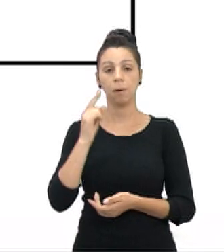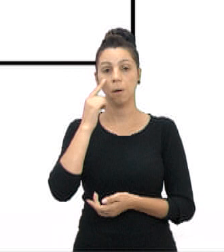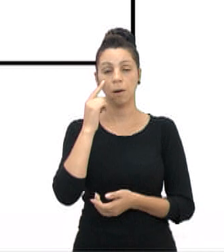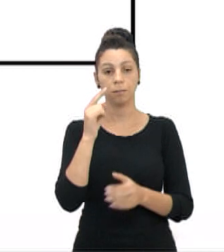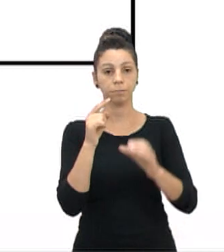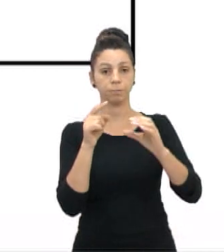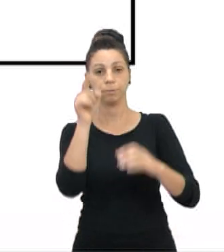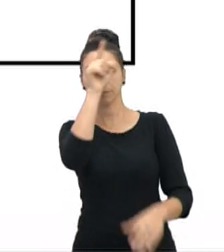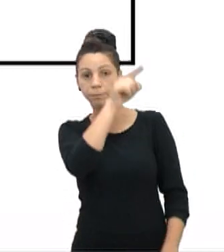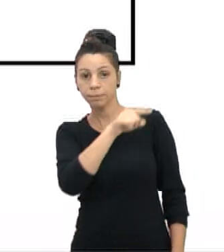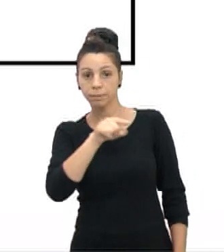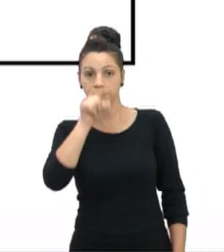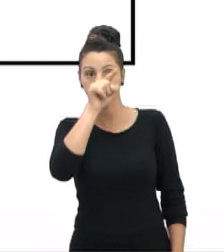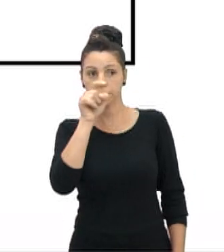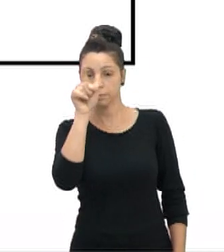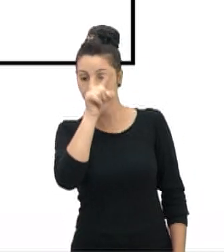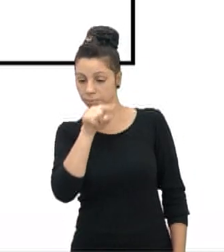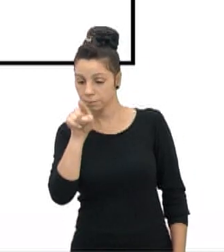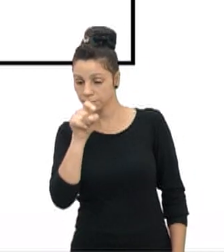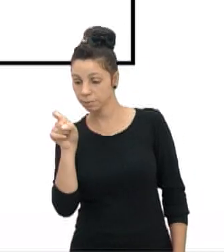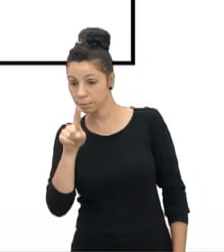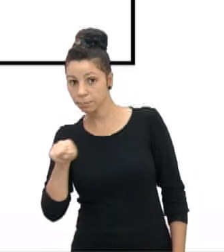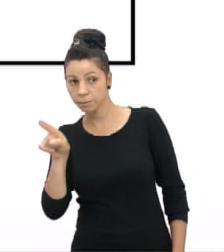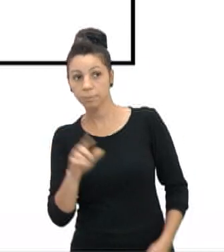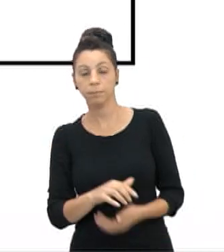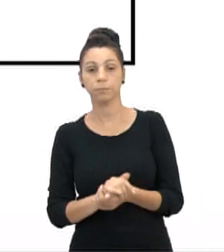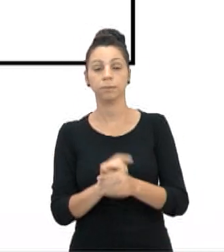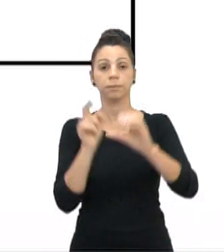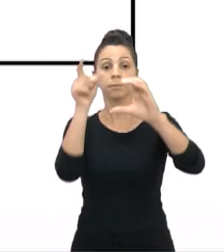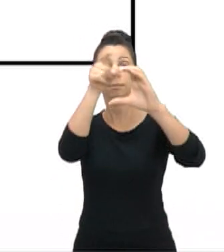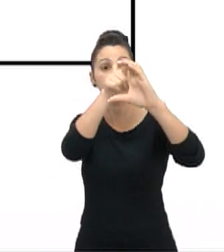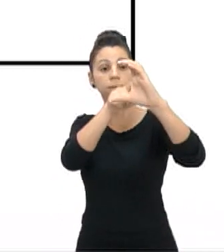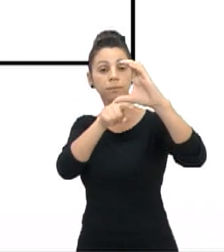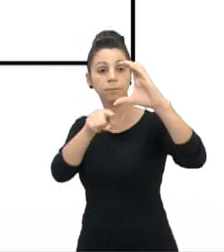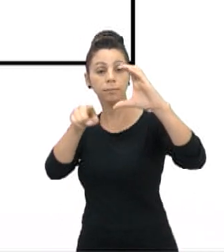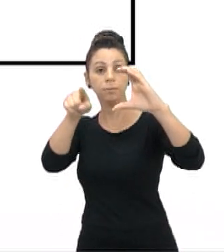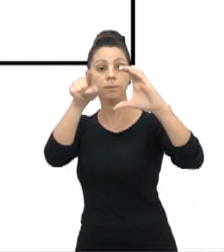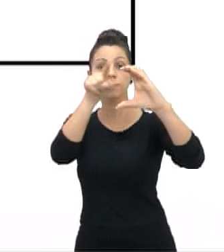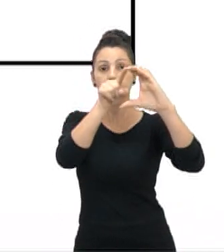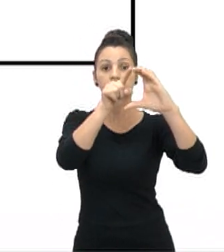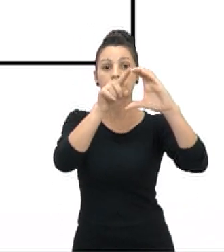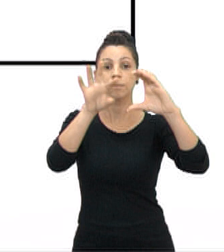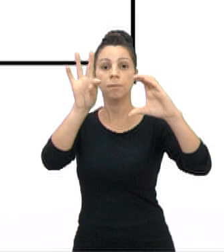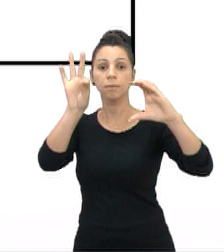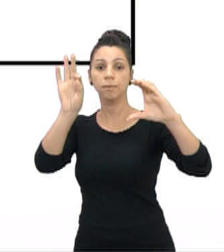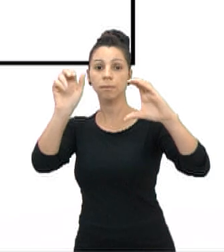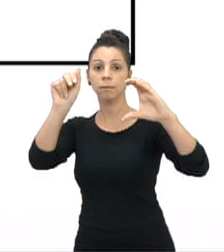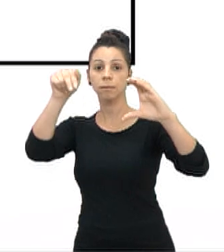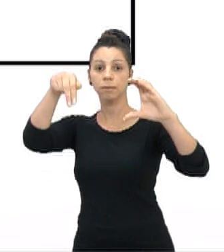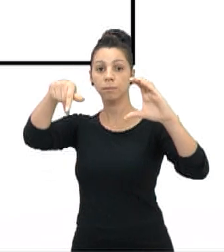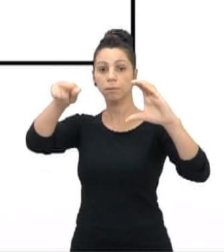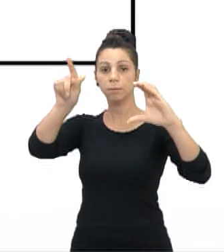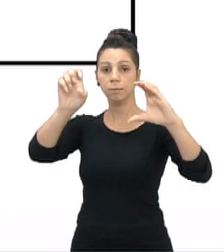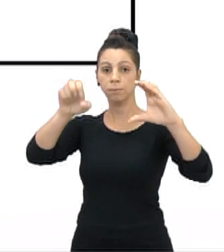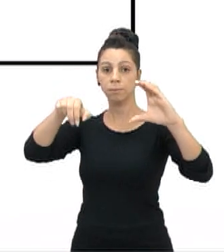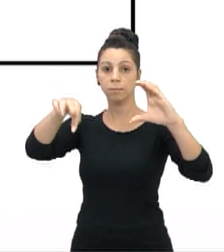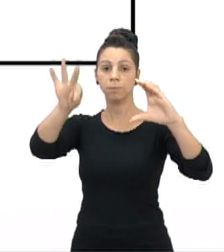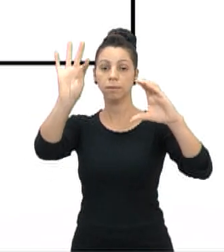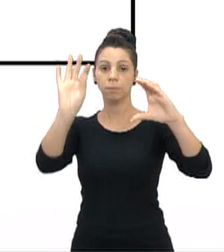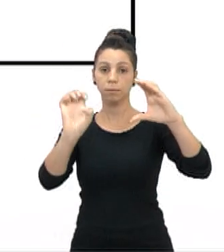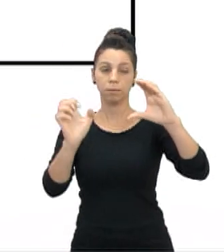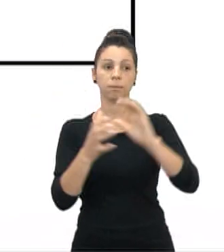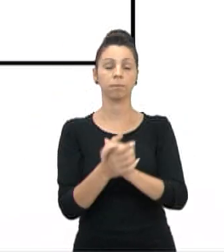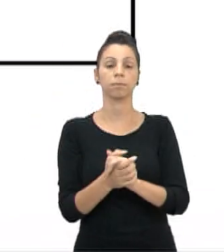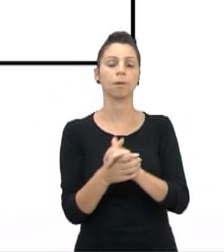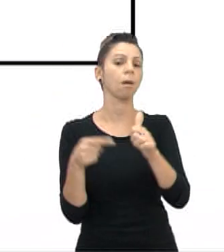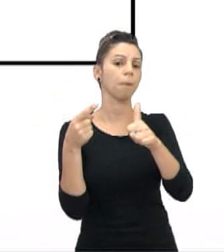duas circunferências, certo? Circunferências tangentes. Circunferências tangentes. Olha o